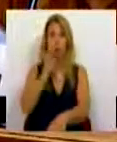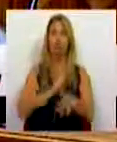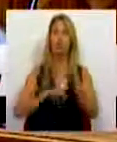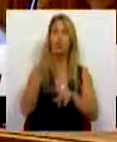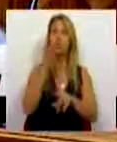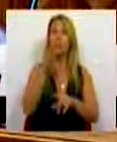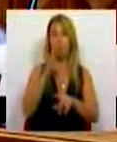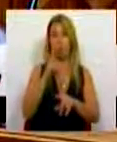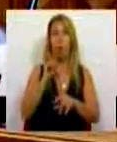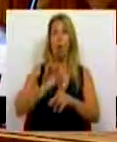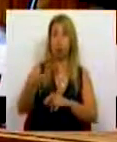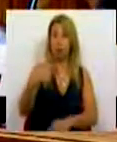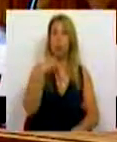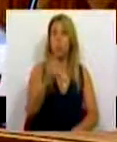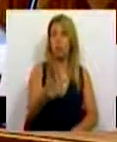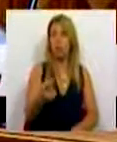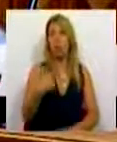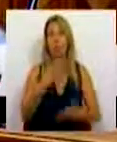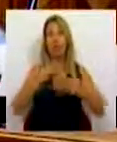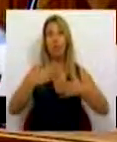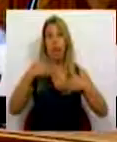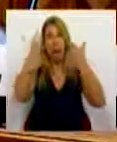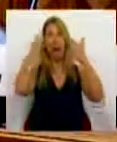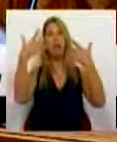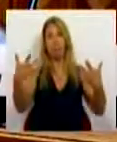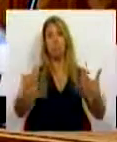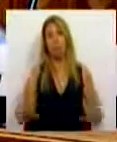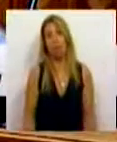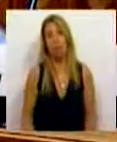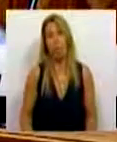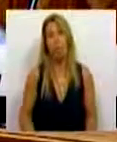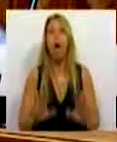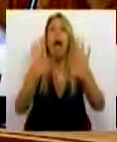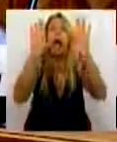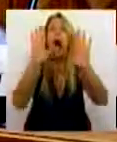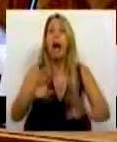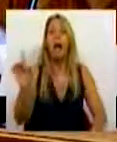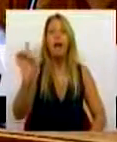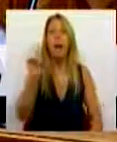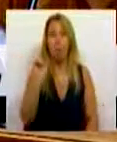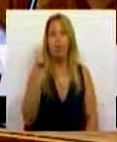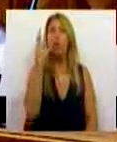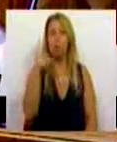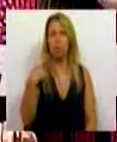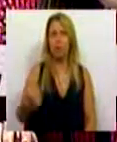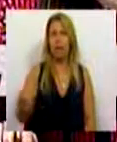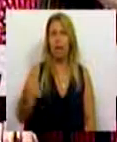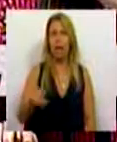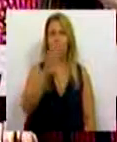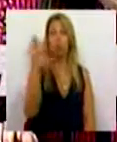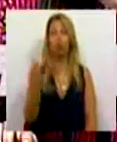já nada me admira. Muito obrigada. Muito obrigada, Sra. Deputada. Ainda tenho um minuto. O João